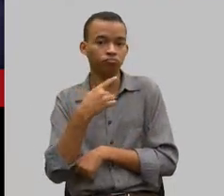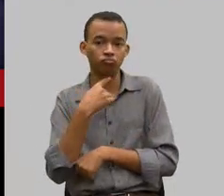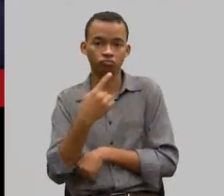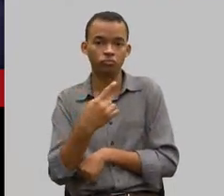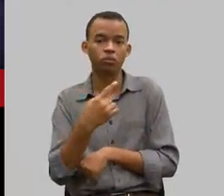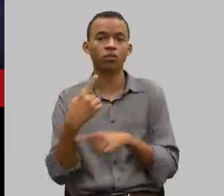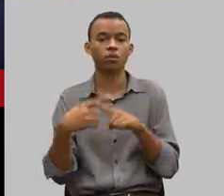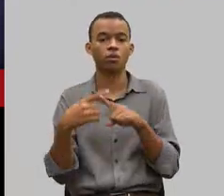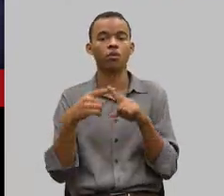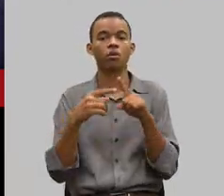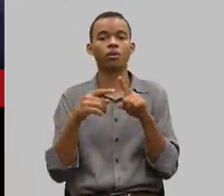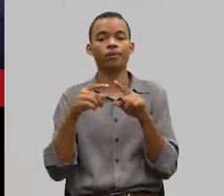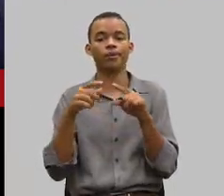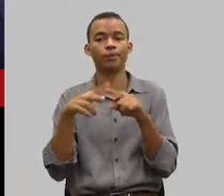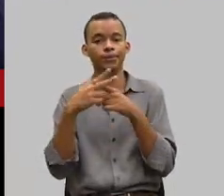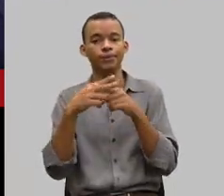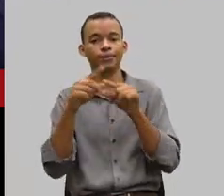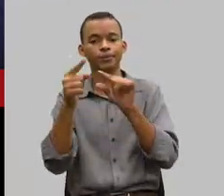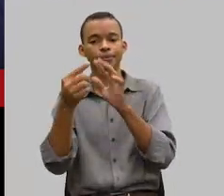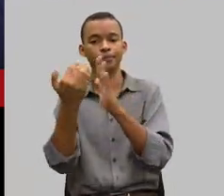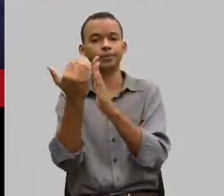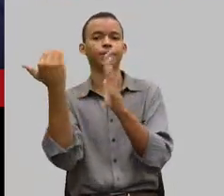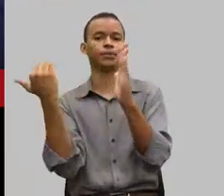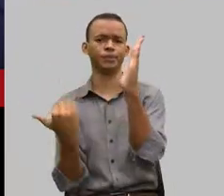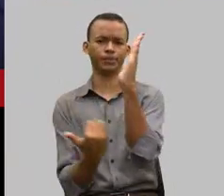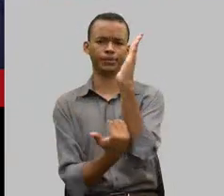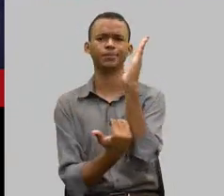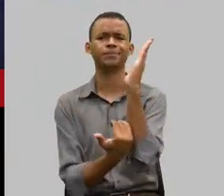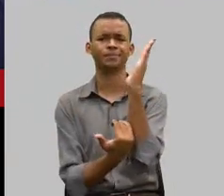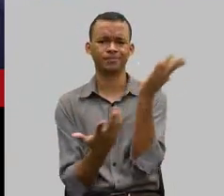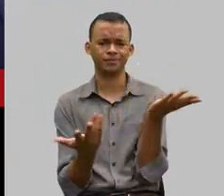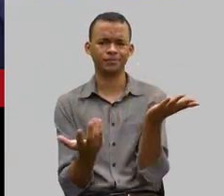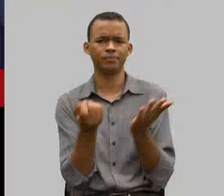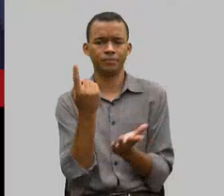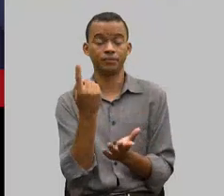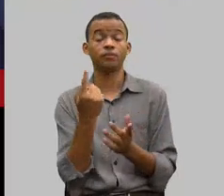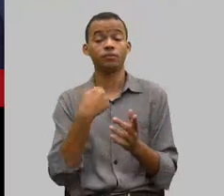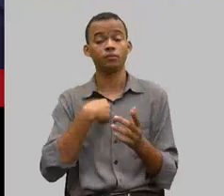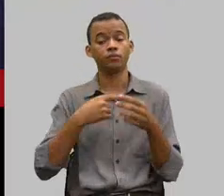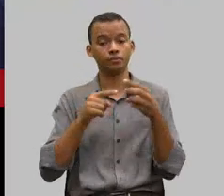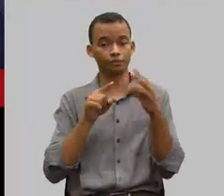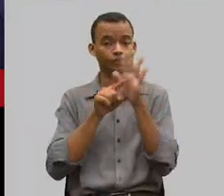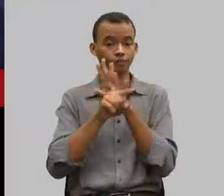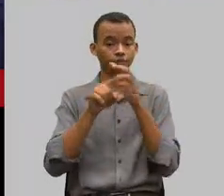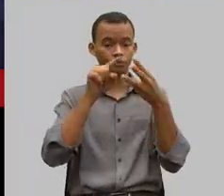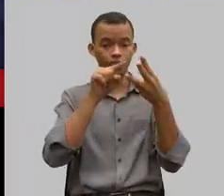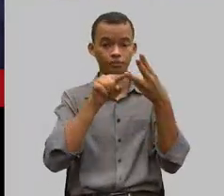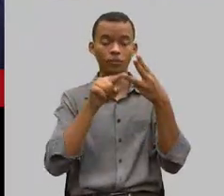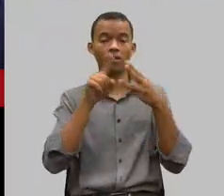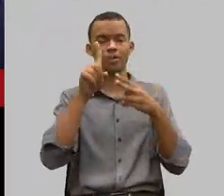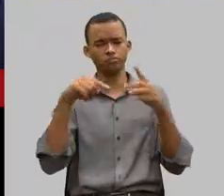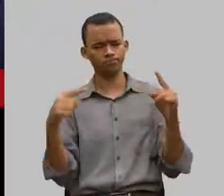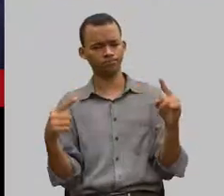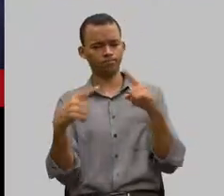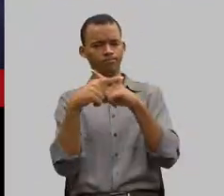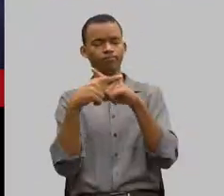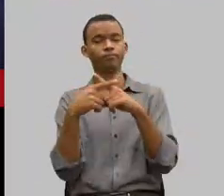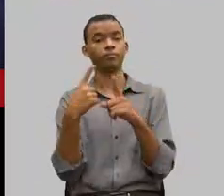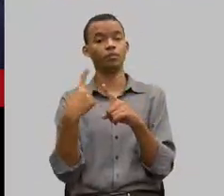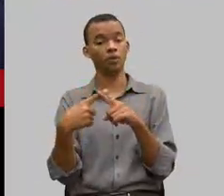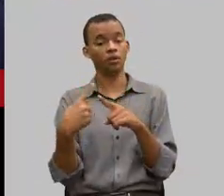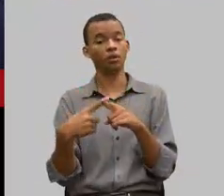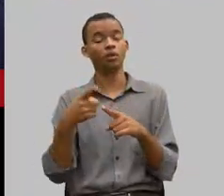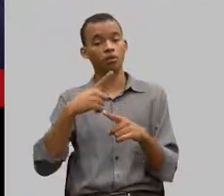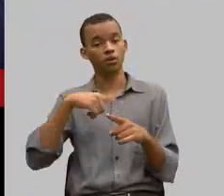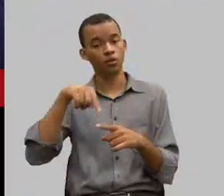a própria inflação do último período então eu a minha terceira pergunta é exatamente dessa contradição Considerando o Forte